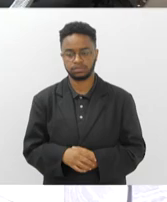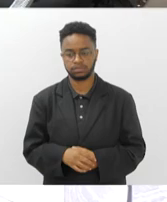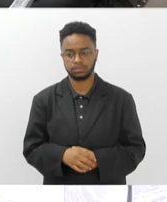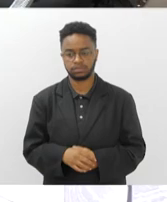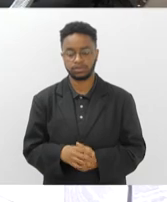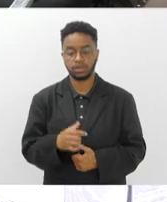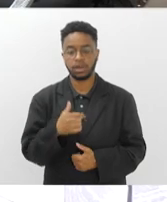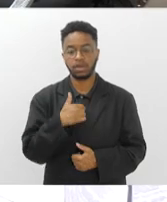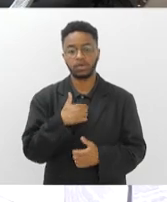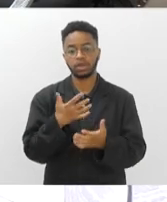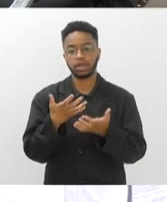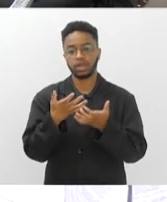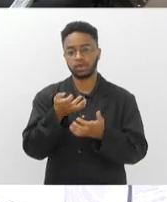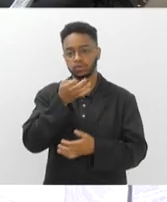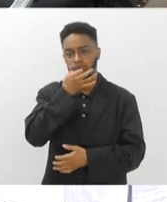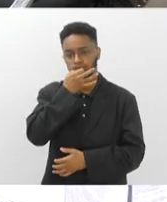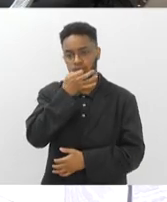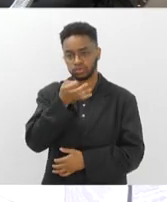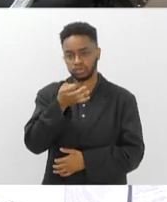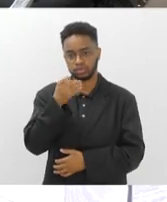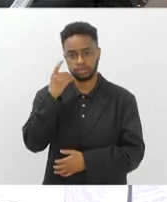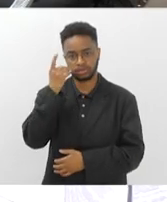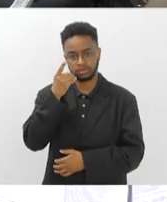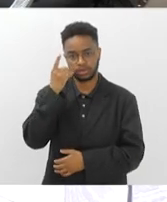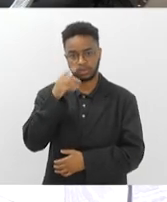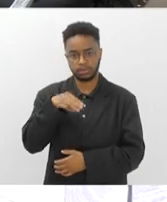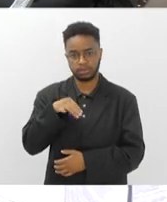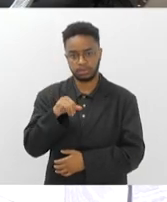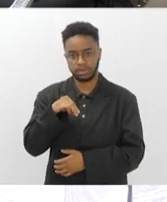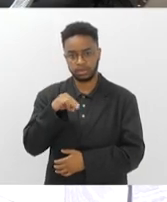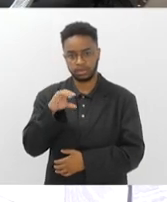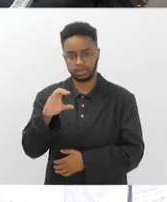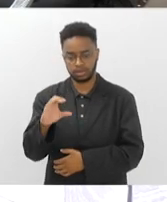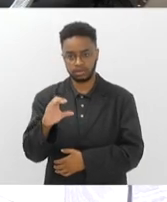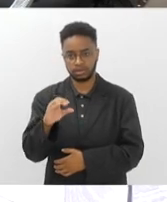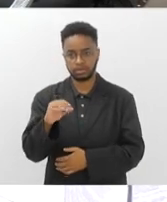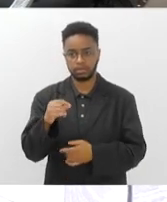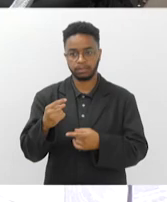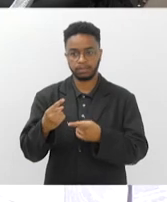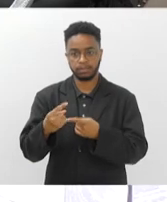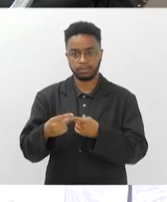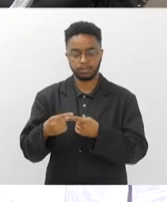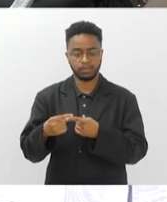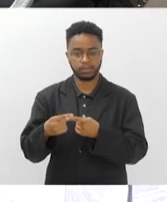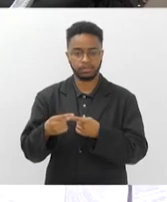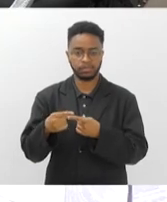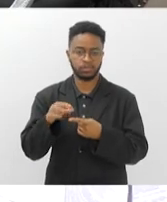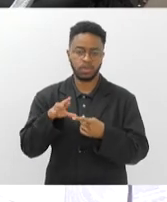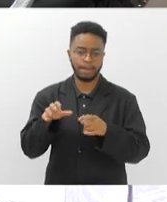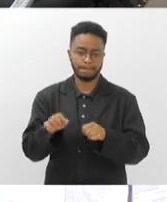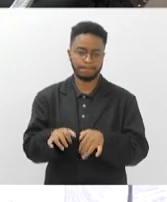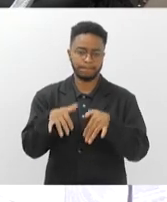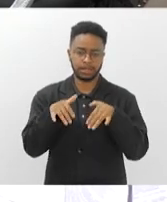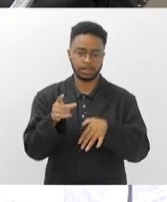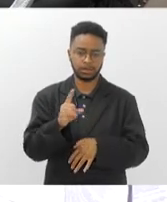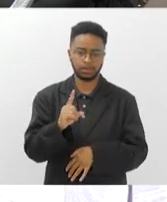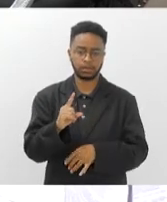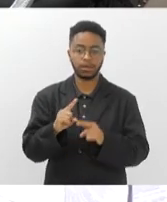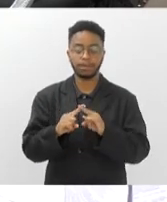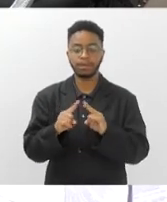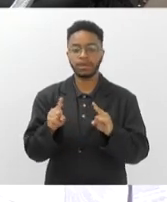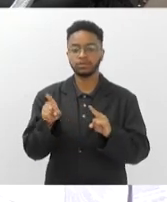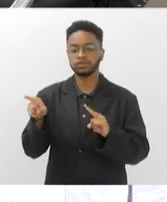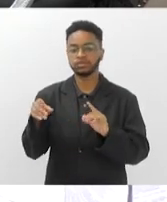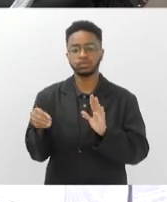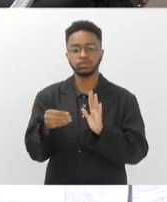eu queria fazer uma sugestão ao deputado Carlos Mink, para que não seja de plenário, é que você não